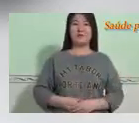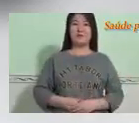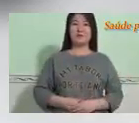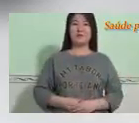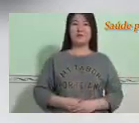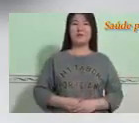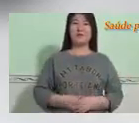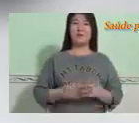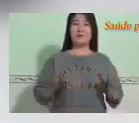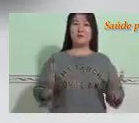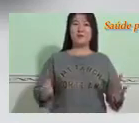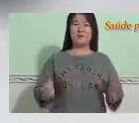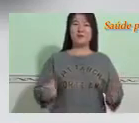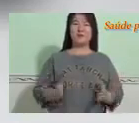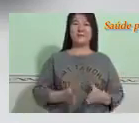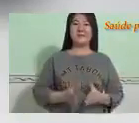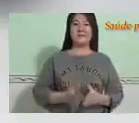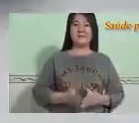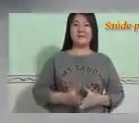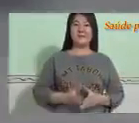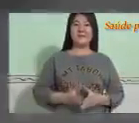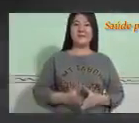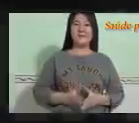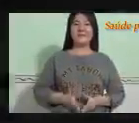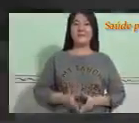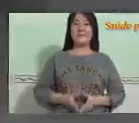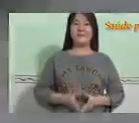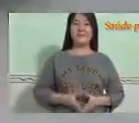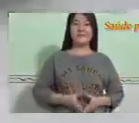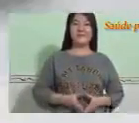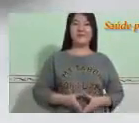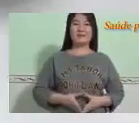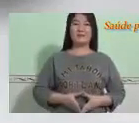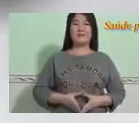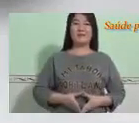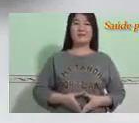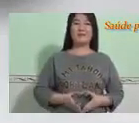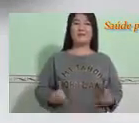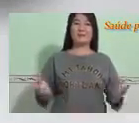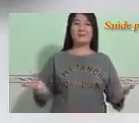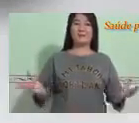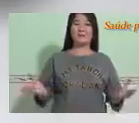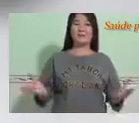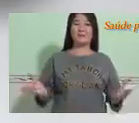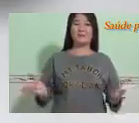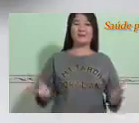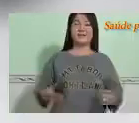o piercing colocado na loja, vírgula, por outro mais pequeno e de material antialérgico.